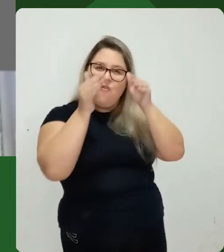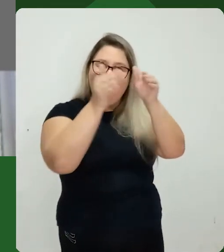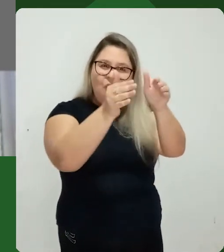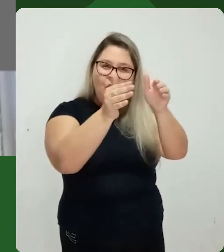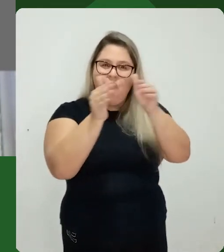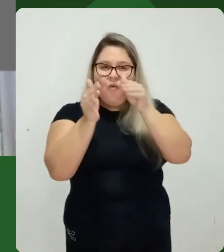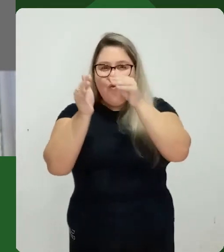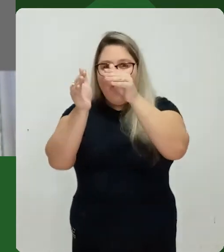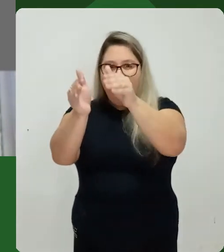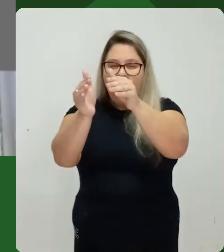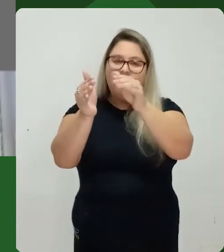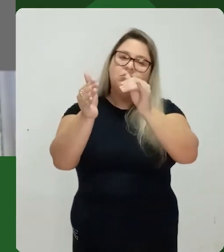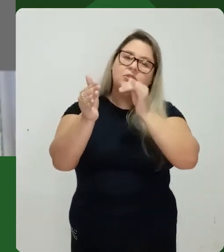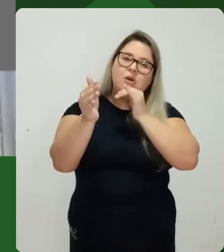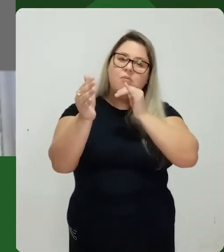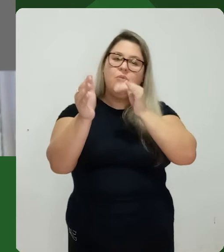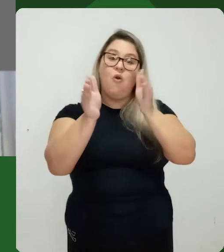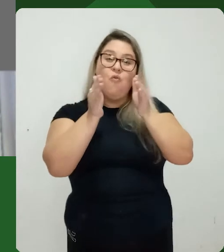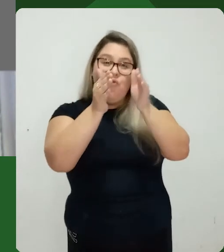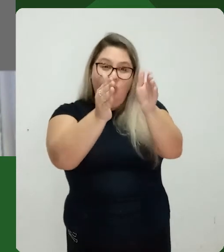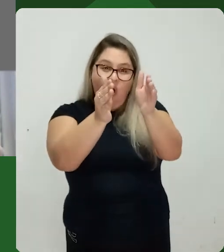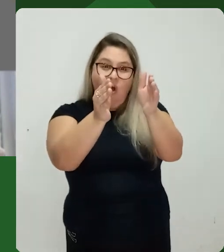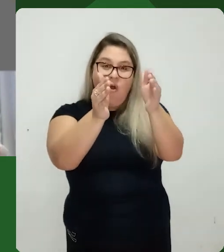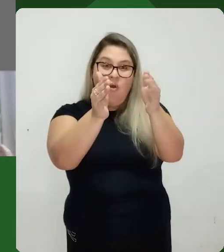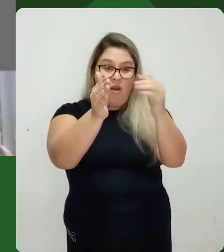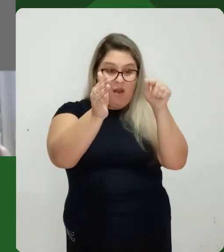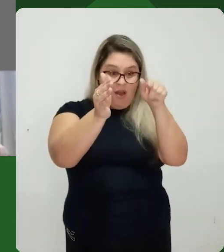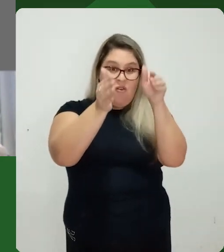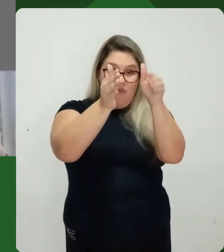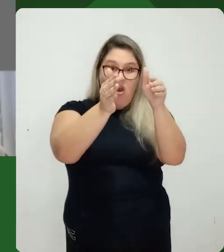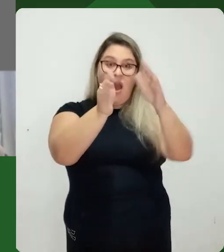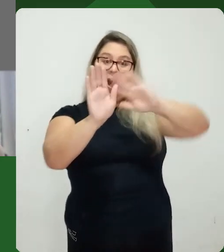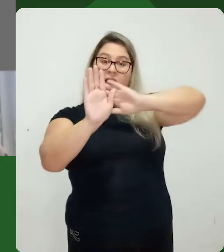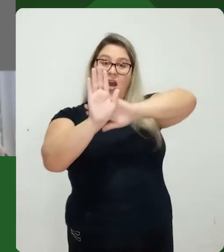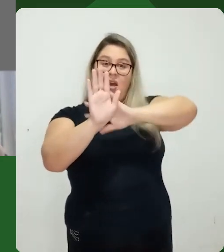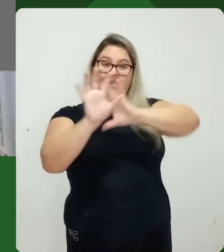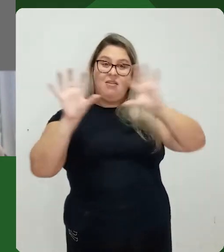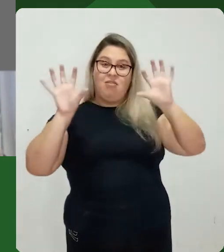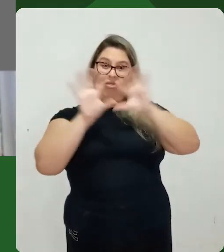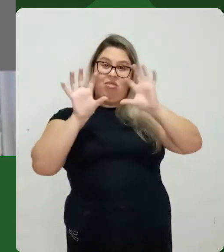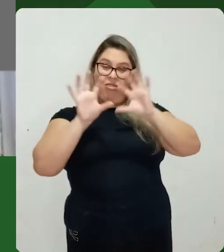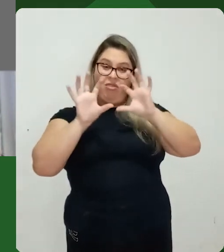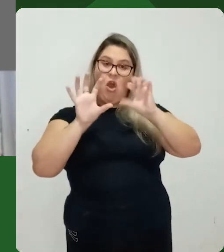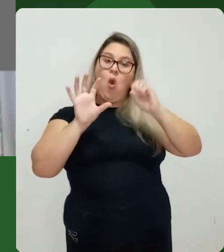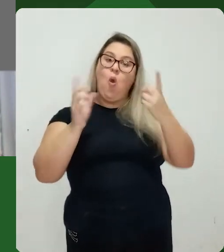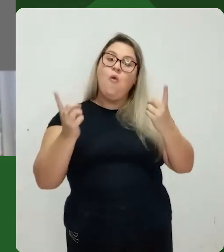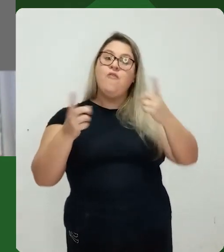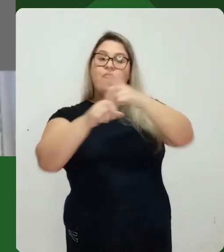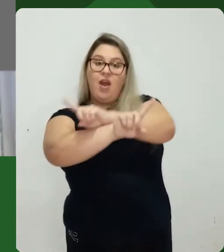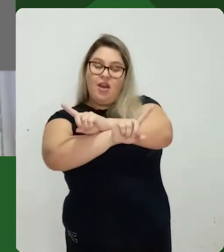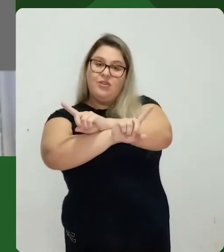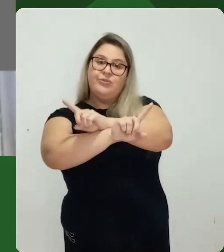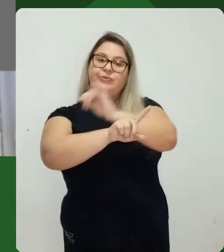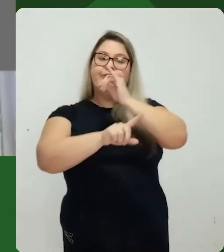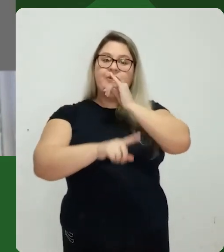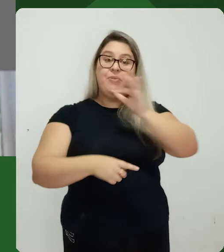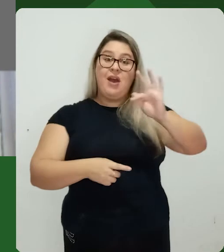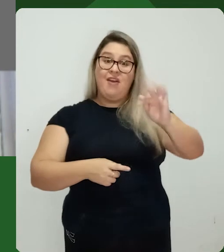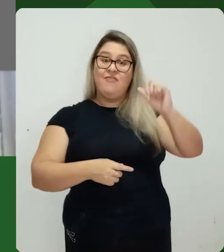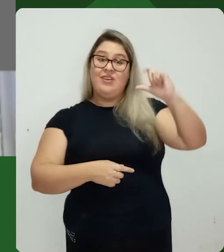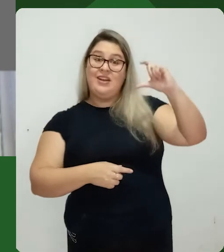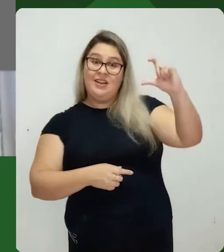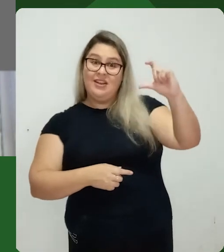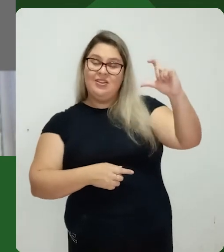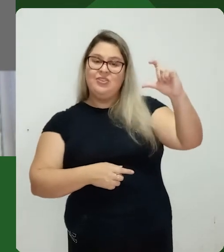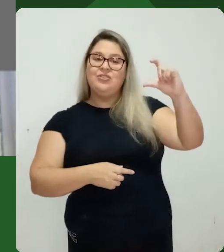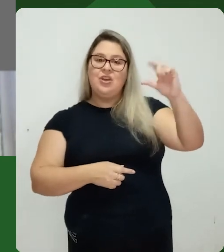pouco focado, vai ser aquele tipo de imagem que eu tenho algo focado e algo bem desfocado atrás, por exemplo. E a situação